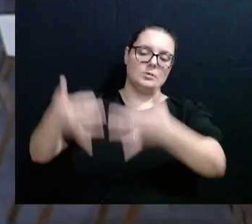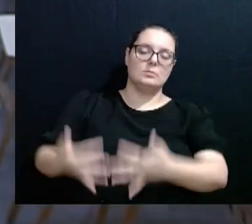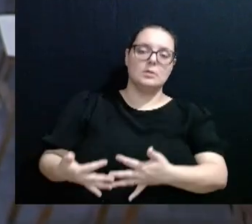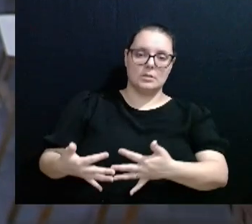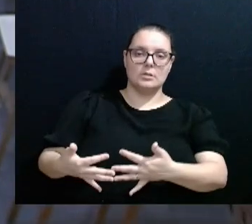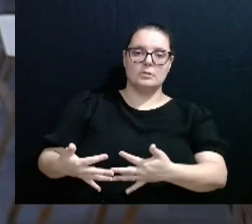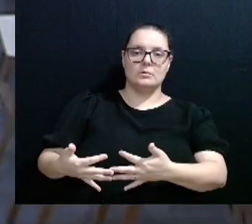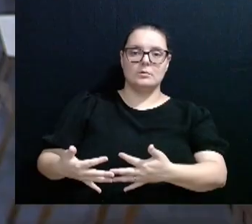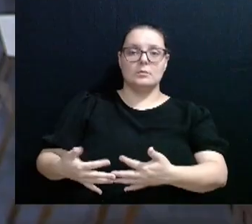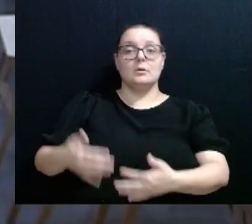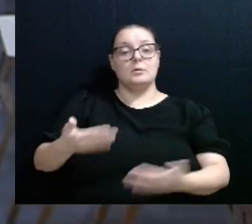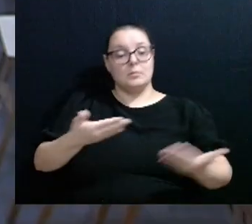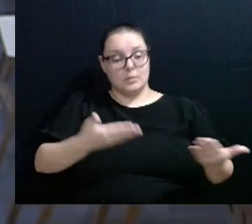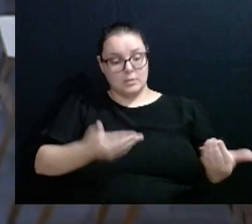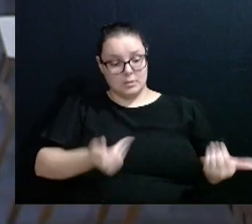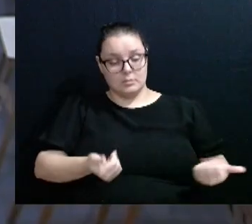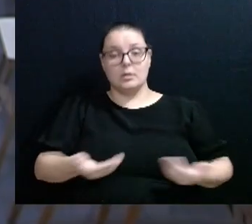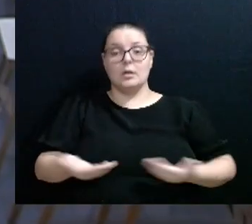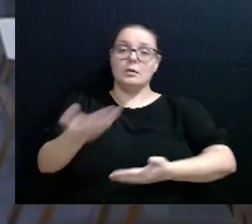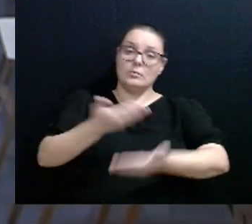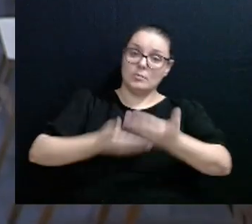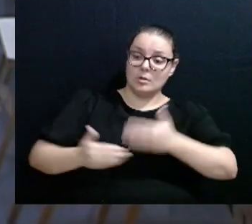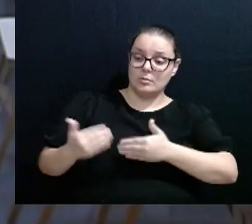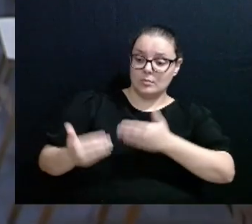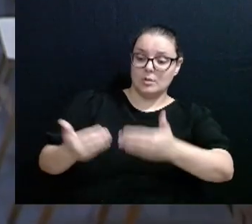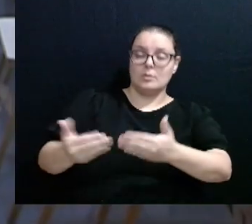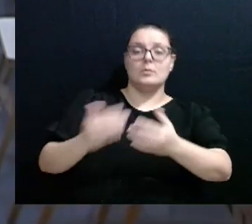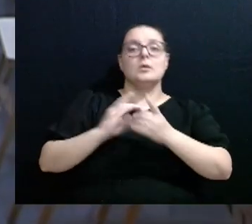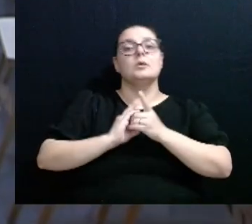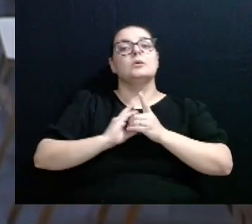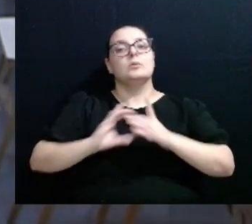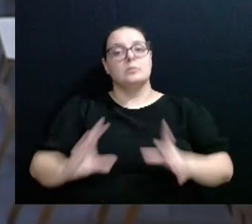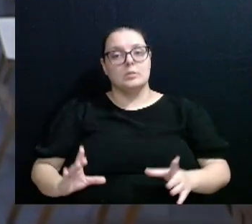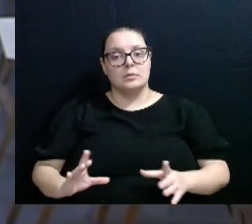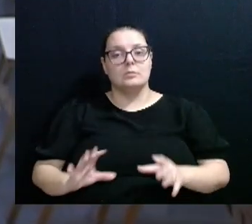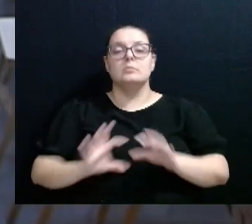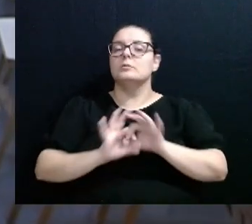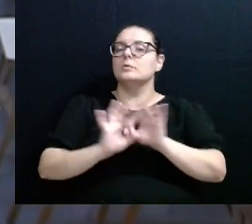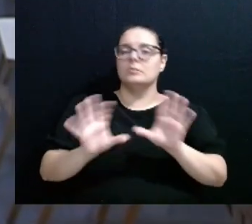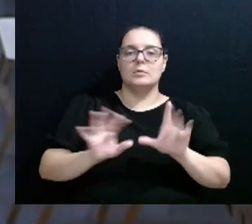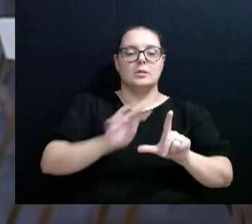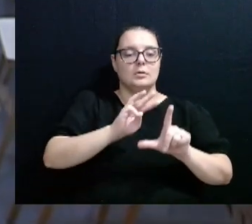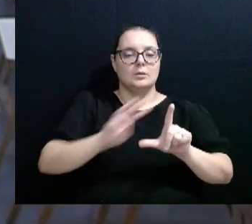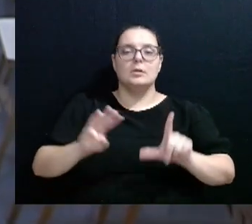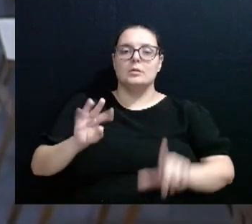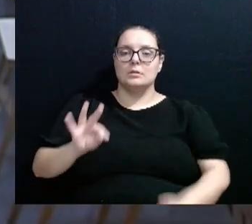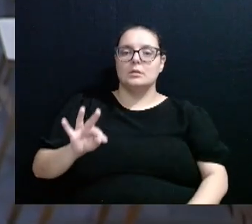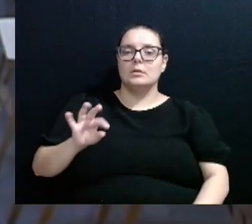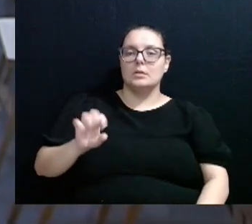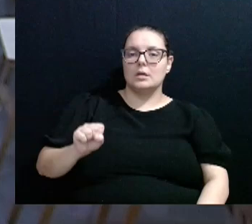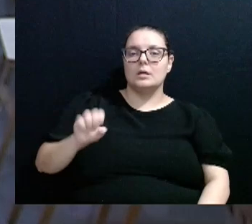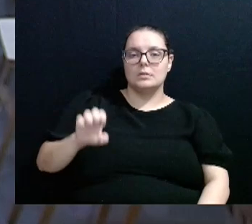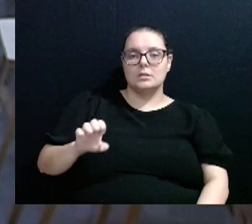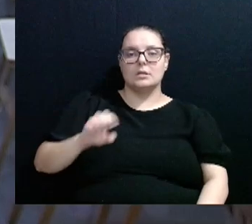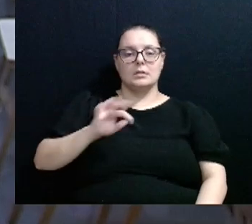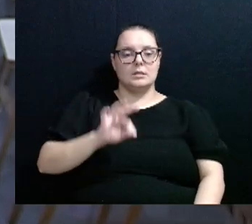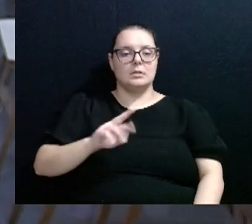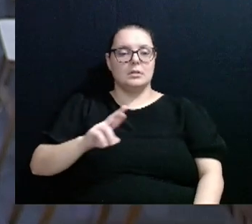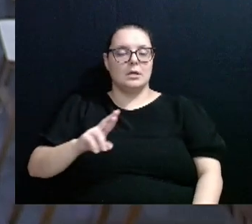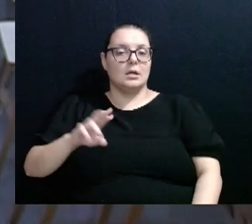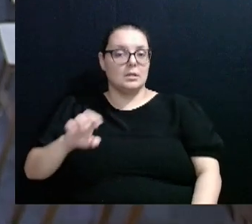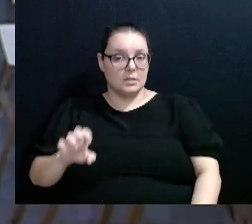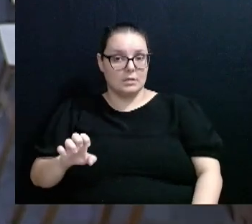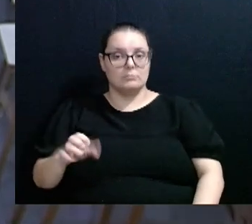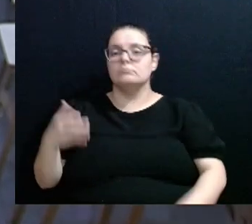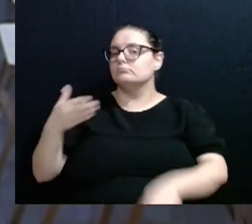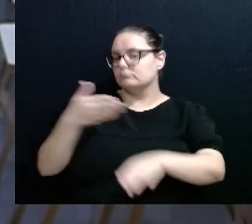esses jovens se interem do processo democrático. Ele está disponível no site do TSE, do TRE, basta acessar e